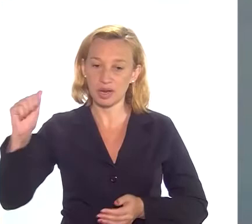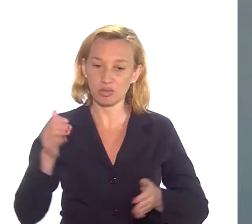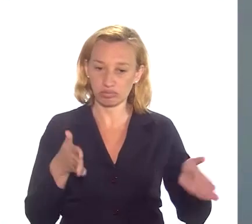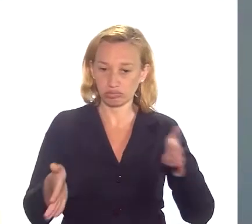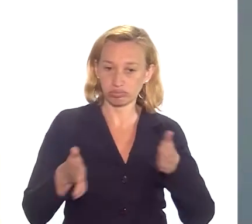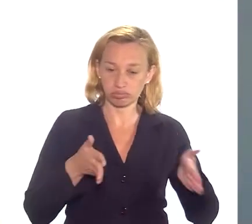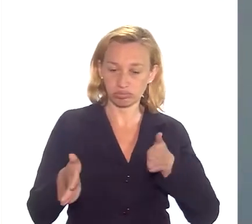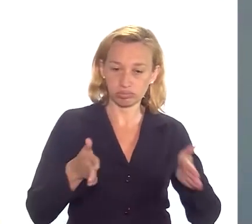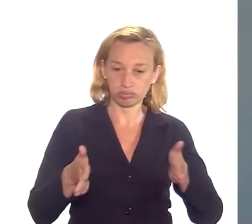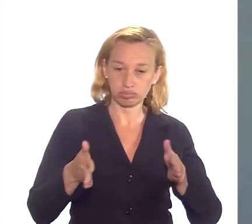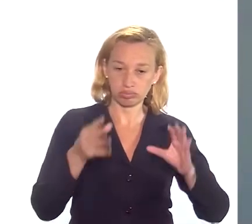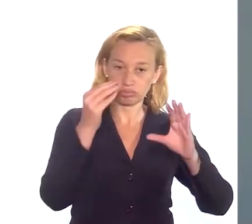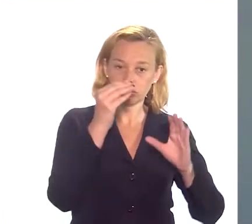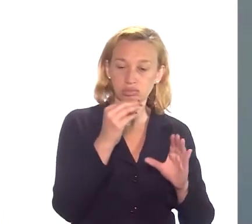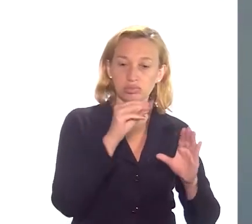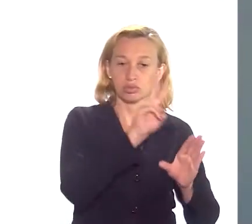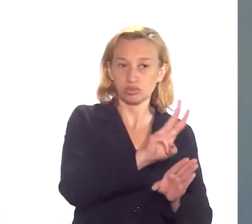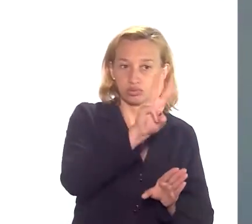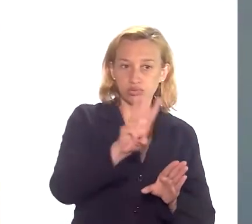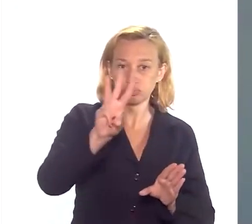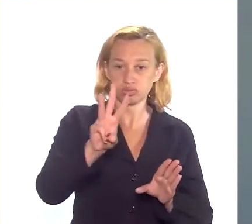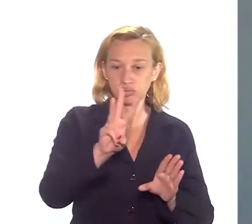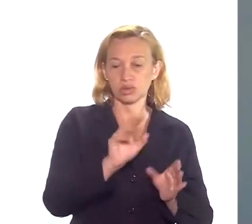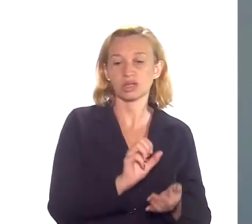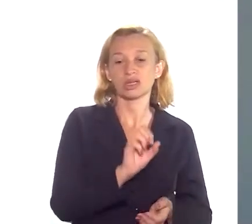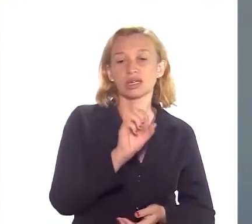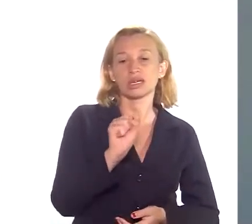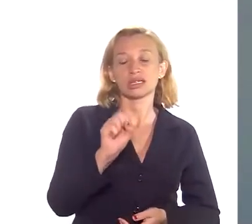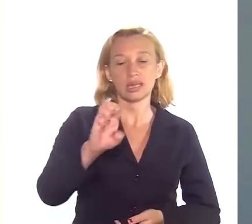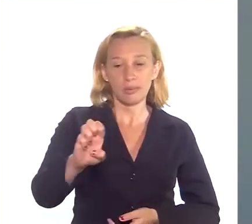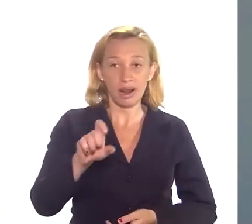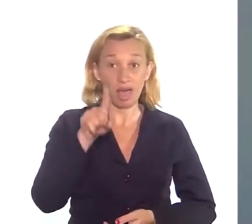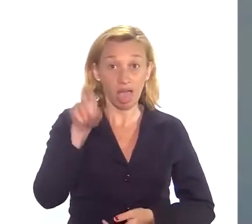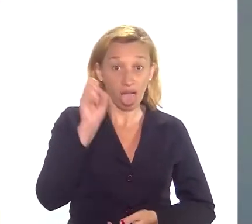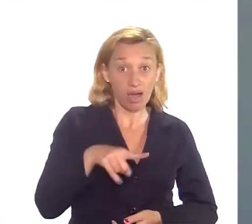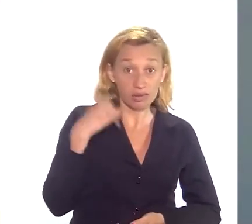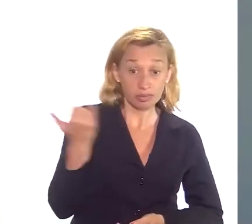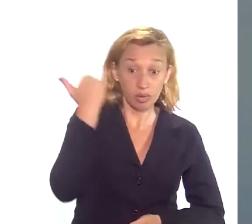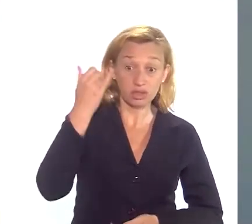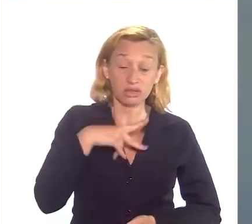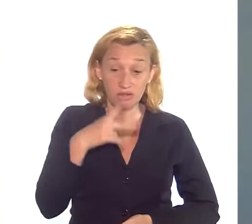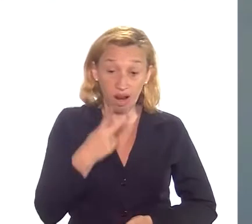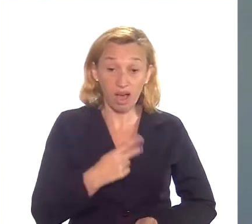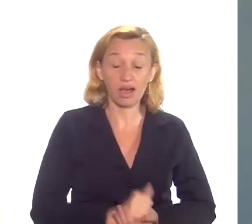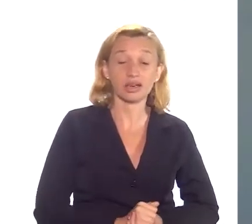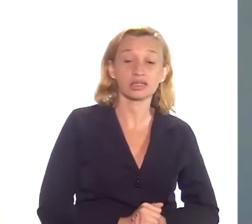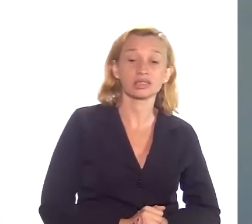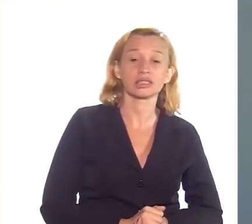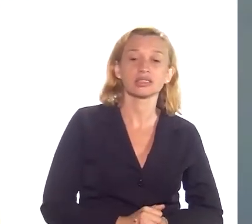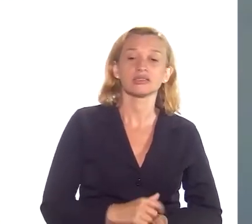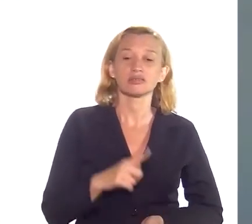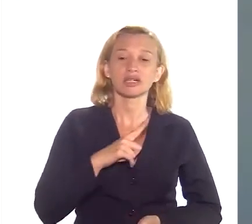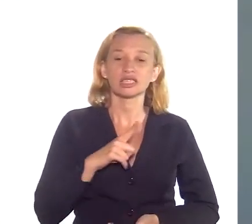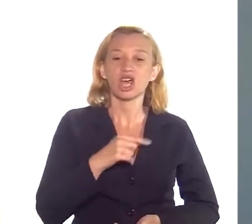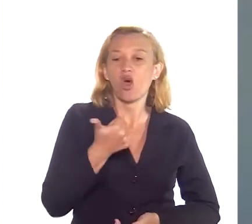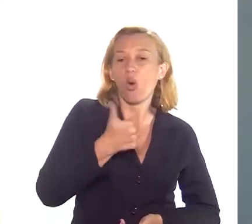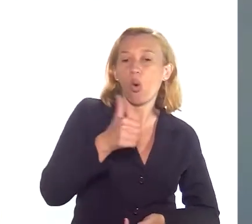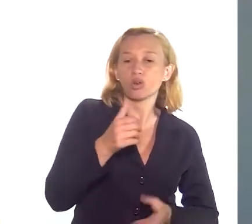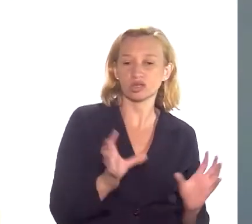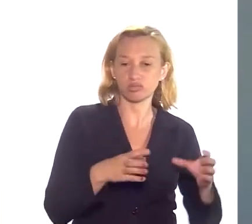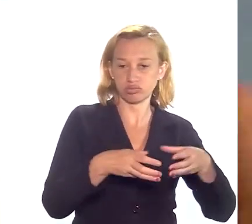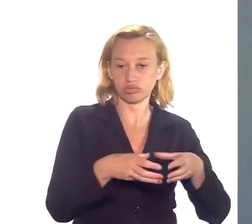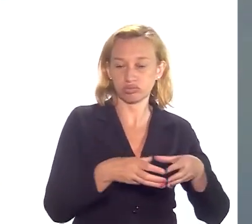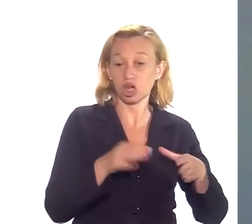abril desse ano. E esse edital fica publicado nas nossas páginas, né, nas redes do Sebrae. É importante dizer que a gente vai